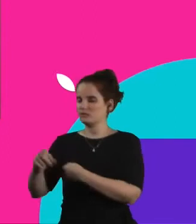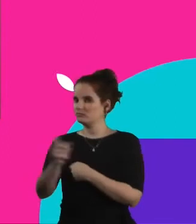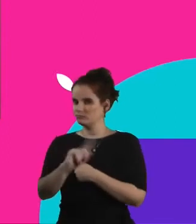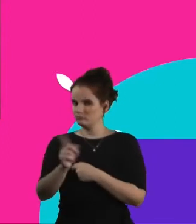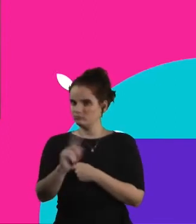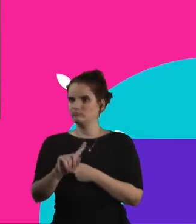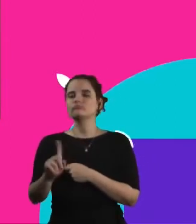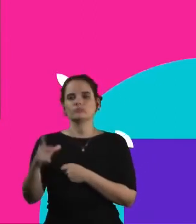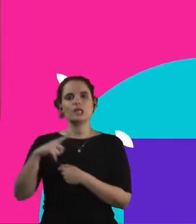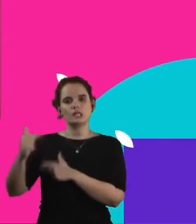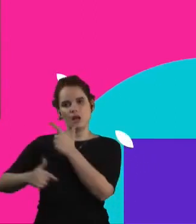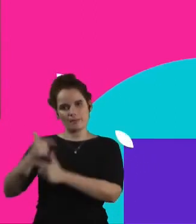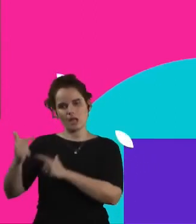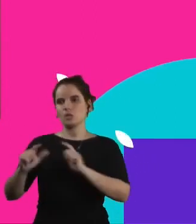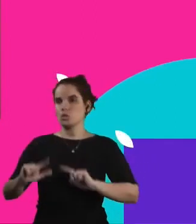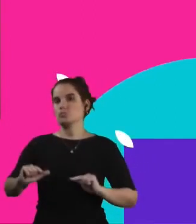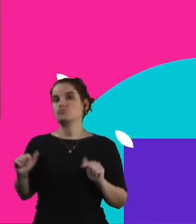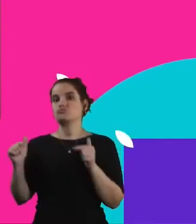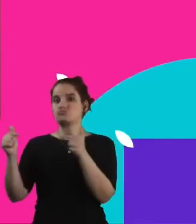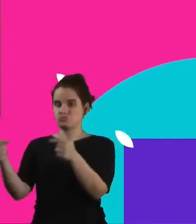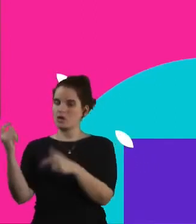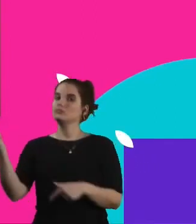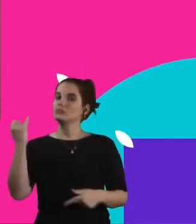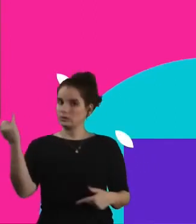esse trabalho de uma maneira muito importante, né?